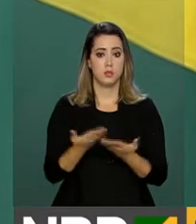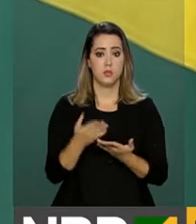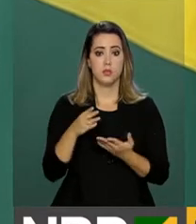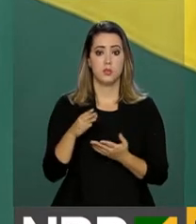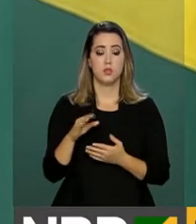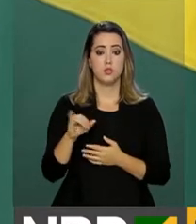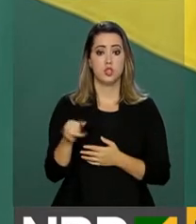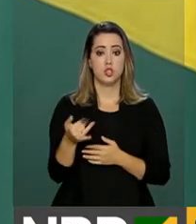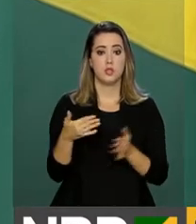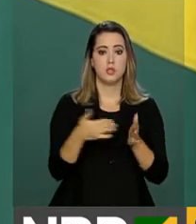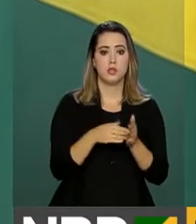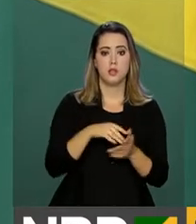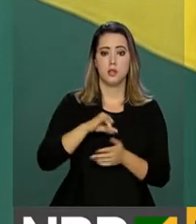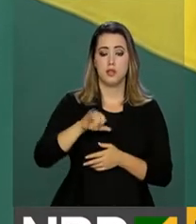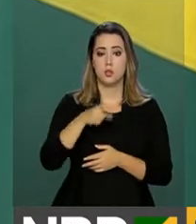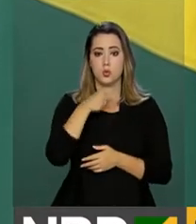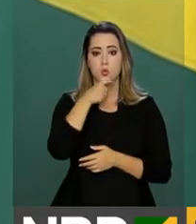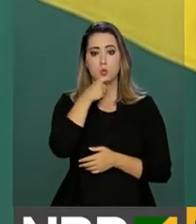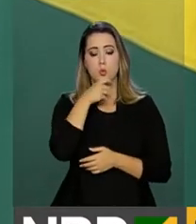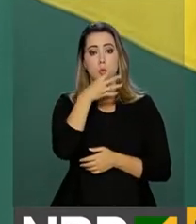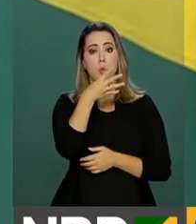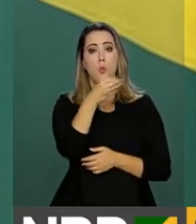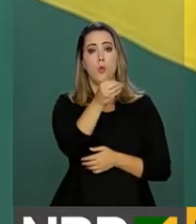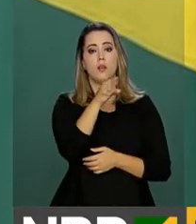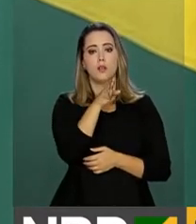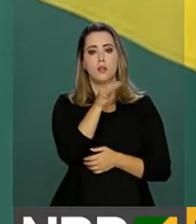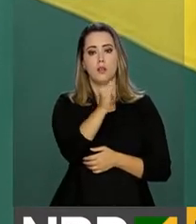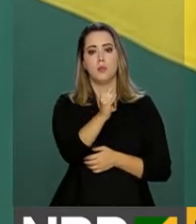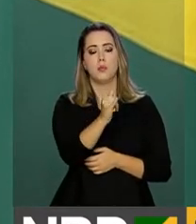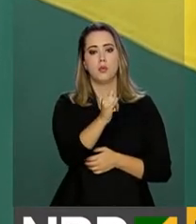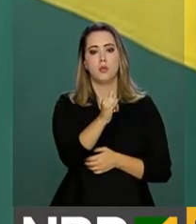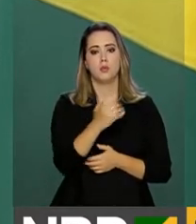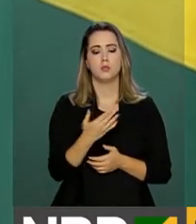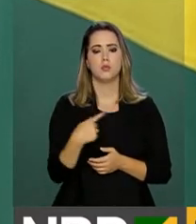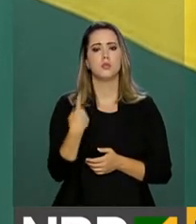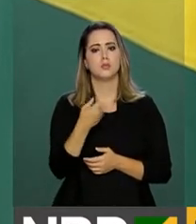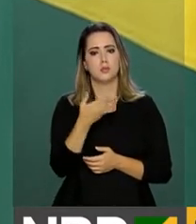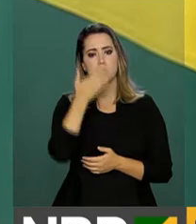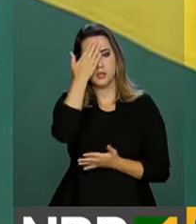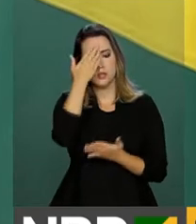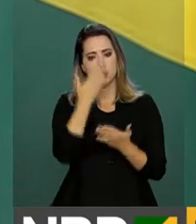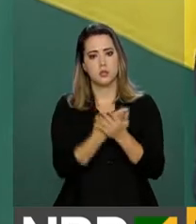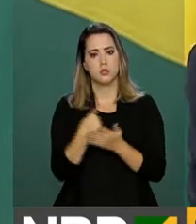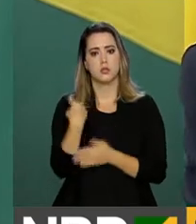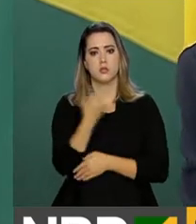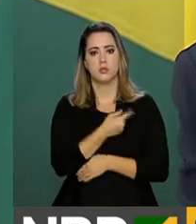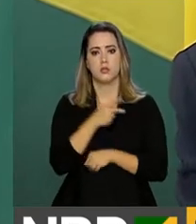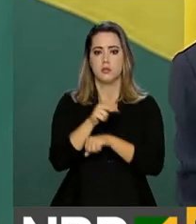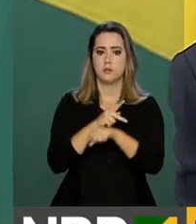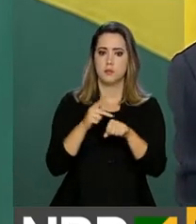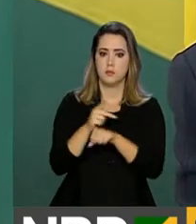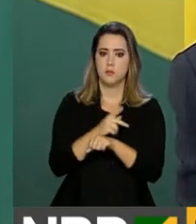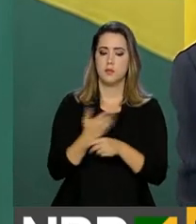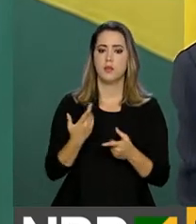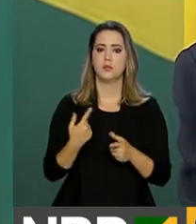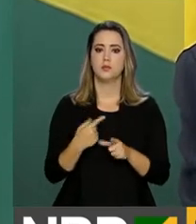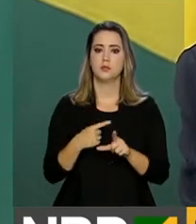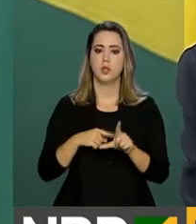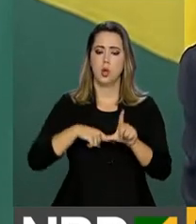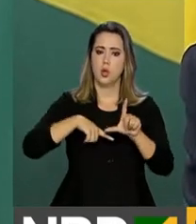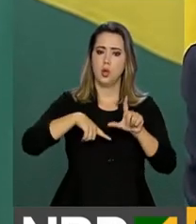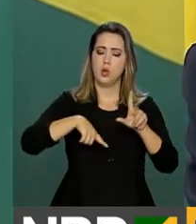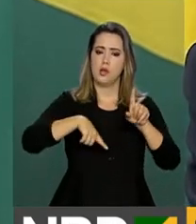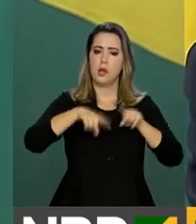julho deste ano 40 milhões se a crença no nosso país o índice da bolsa de valores